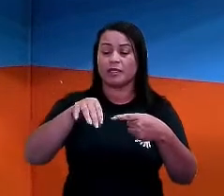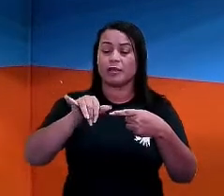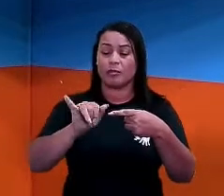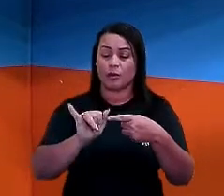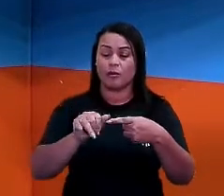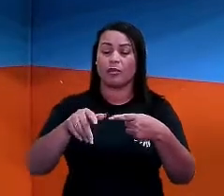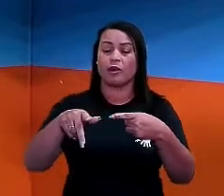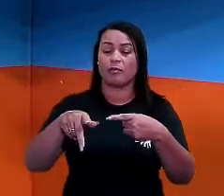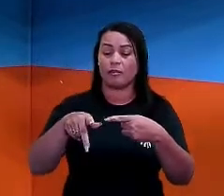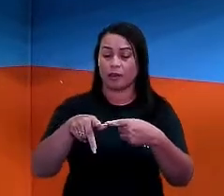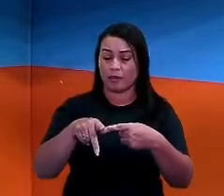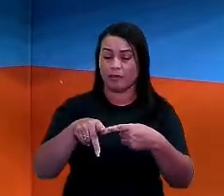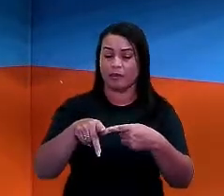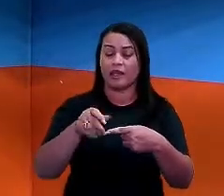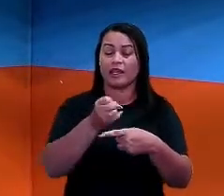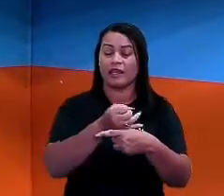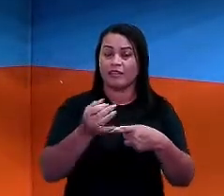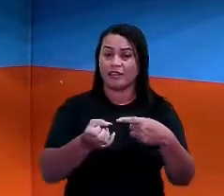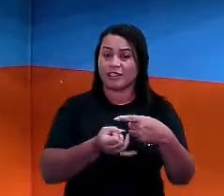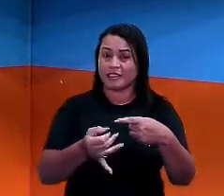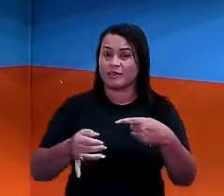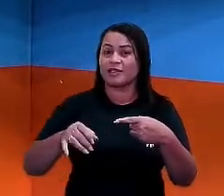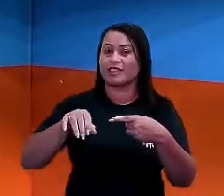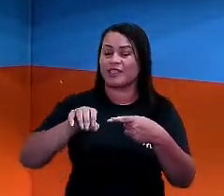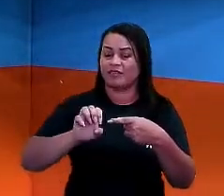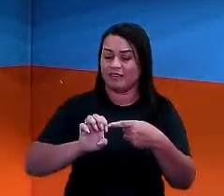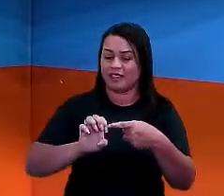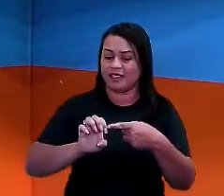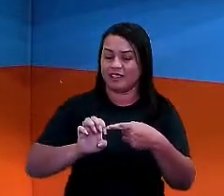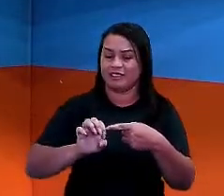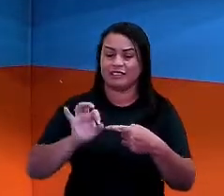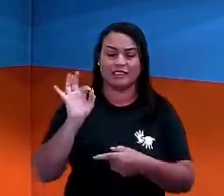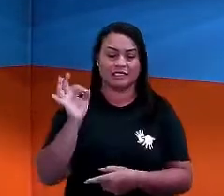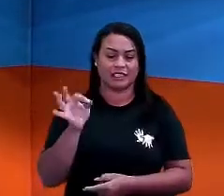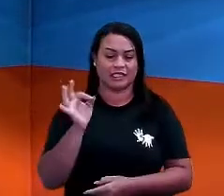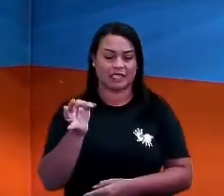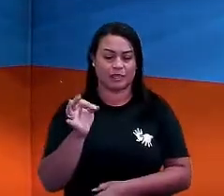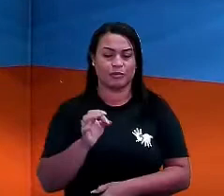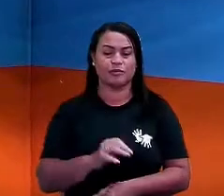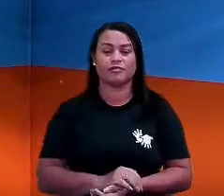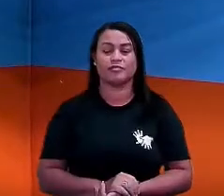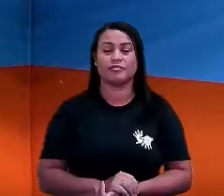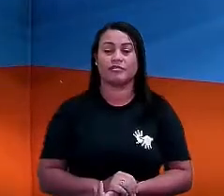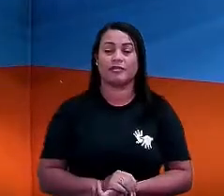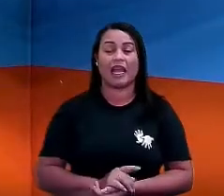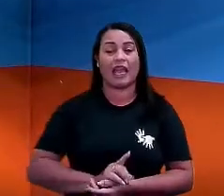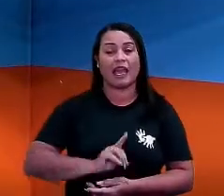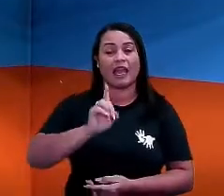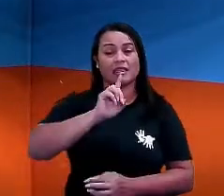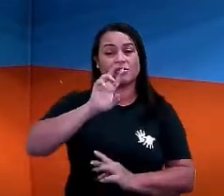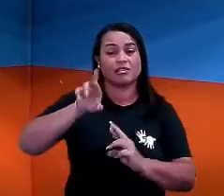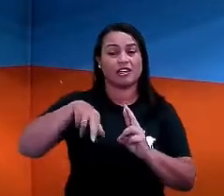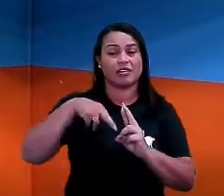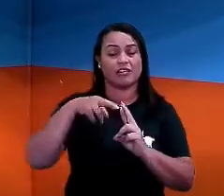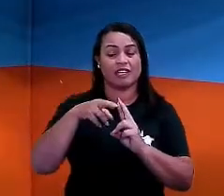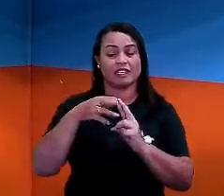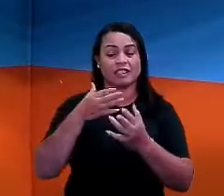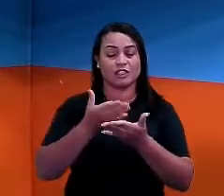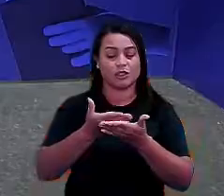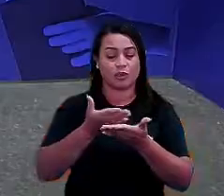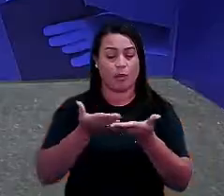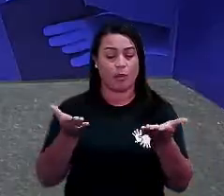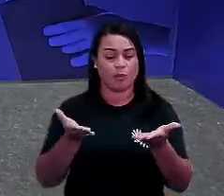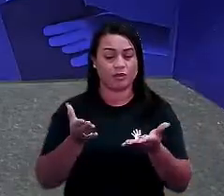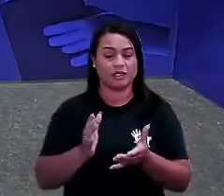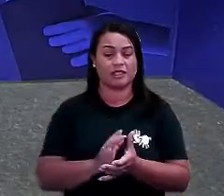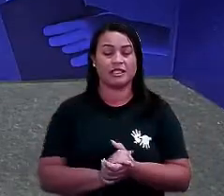e a fração própria e frações equivalentes, tá certo? Essas são as nossas referências de hoje.